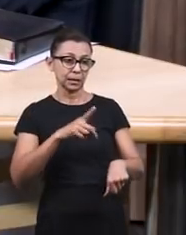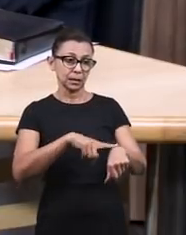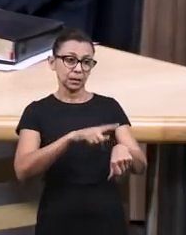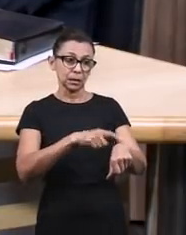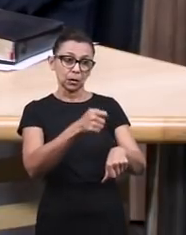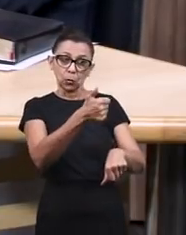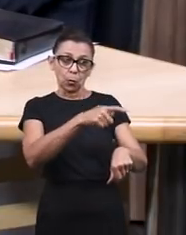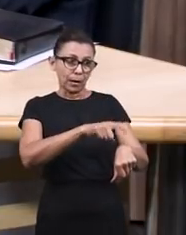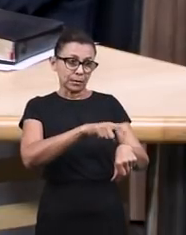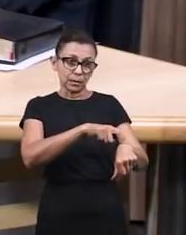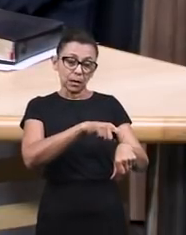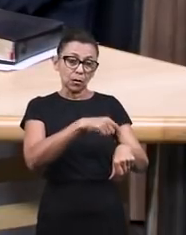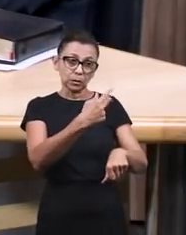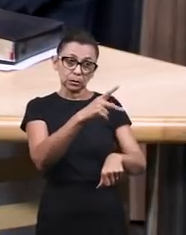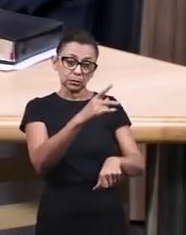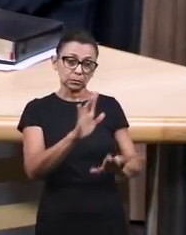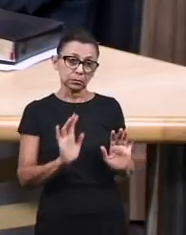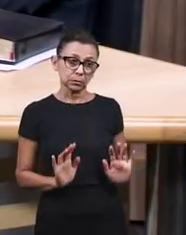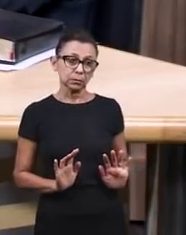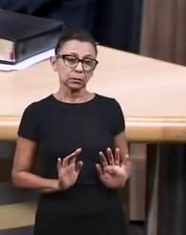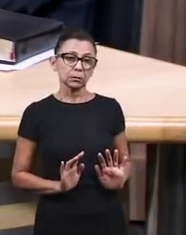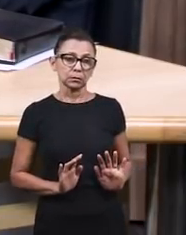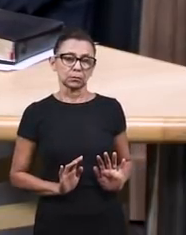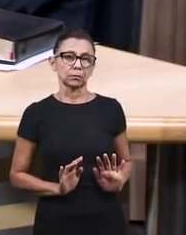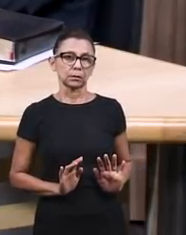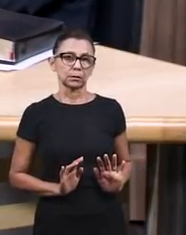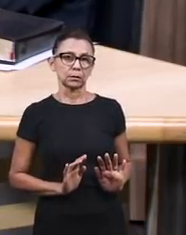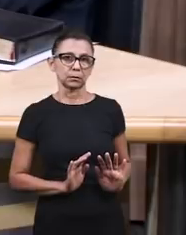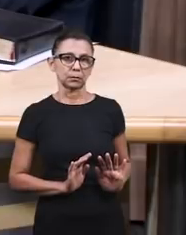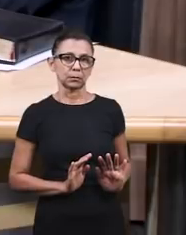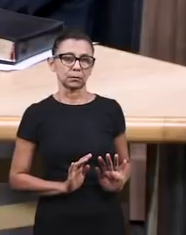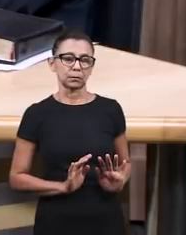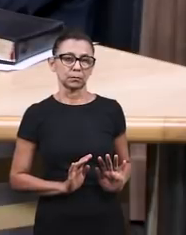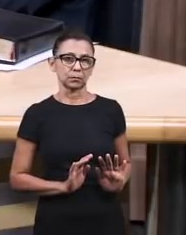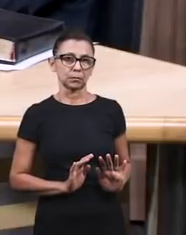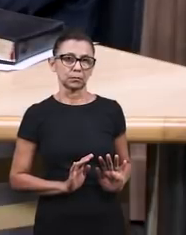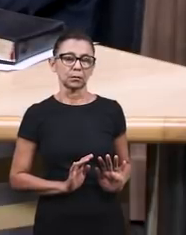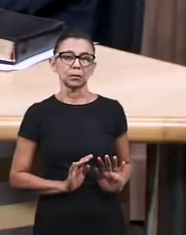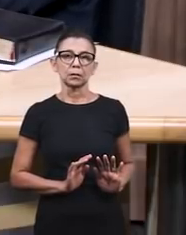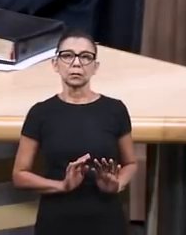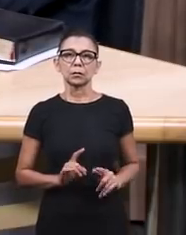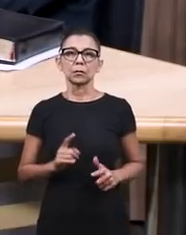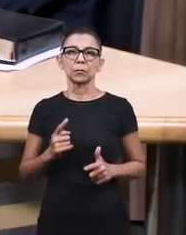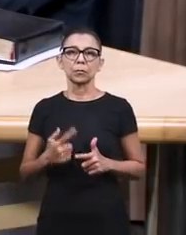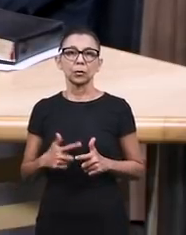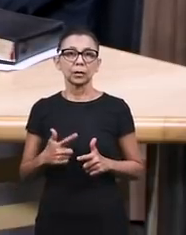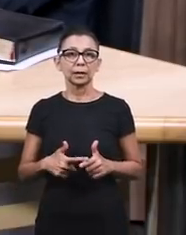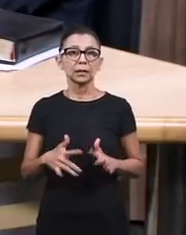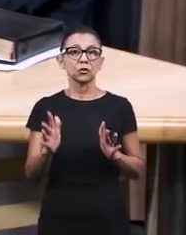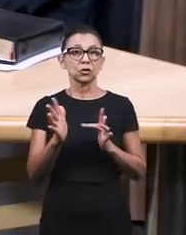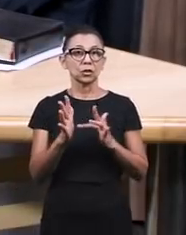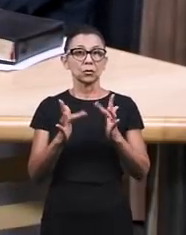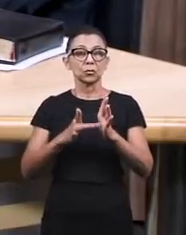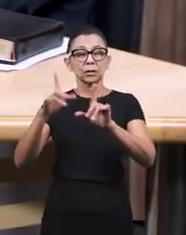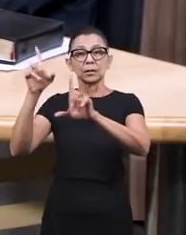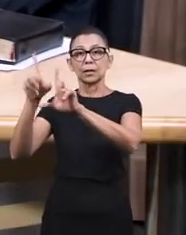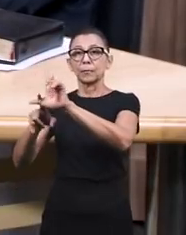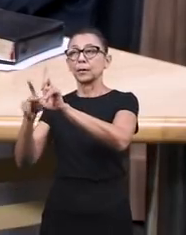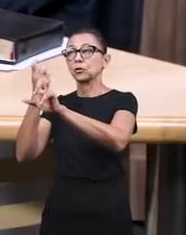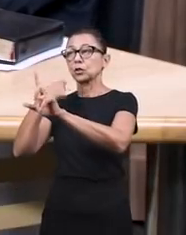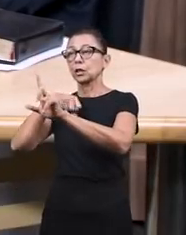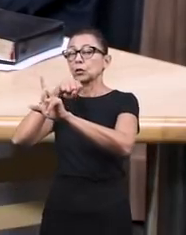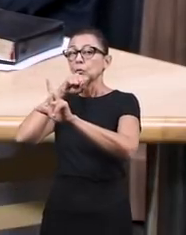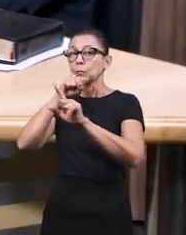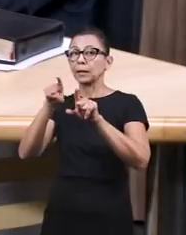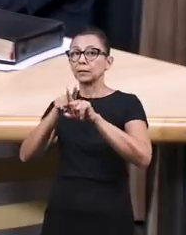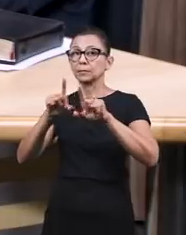na dependência do Espírito Santo. Todas as coisas estavam na dependência daquilo que o Pai planejou e que o Espírito Santo